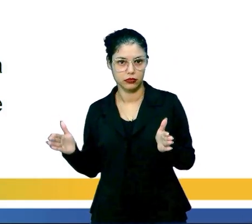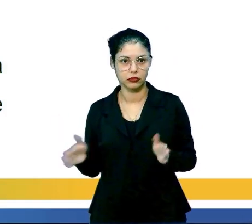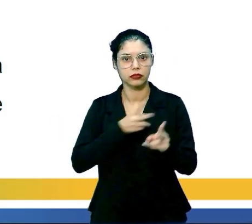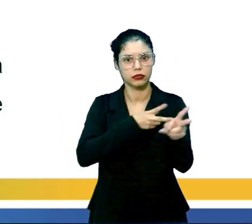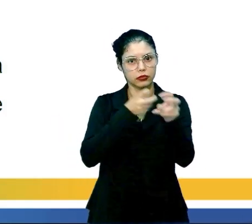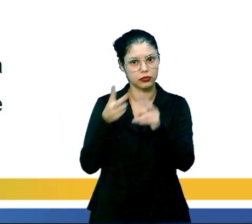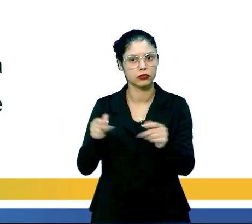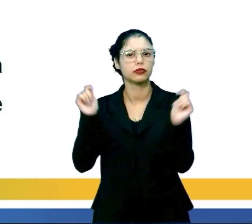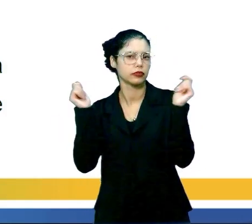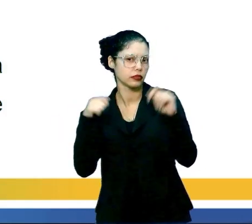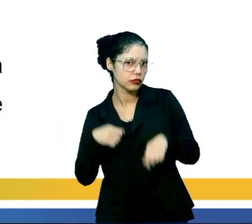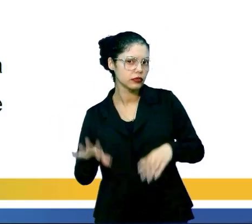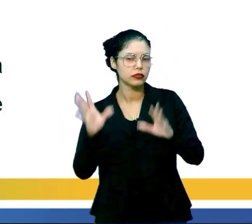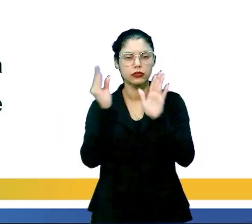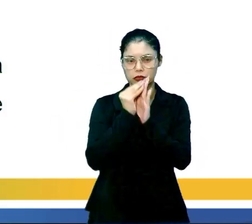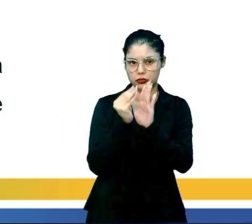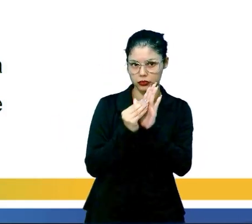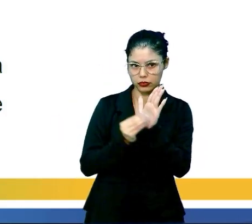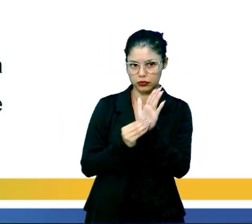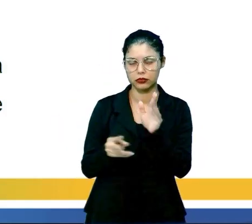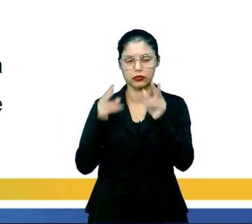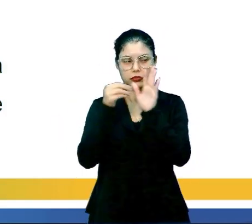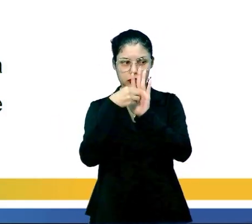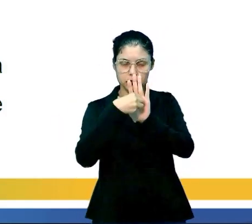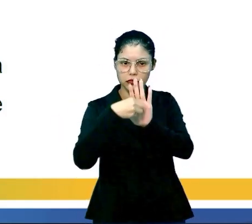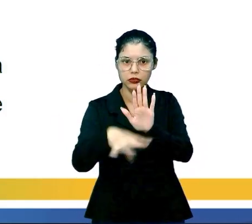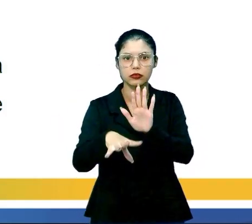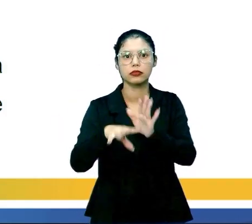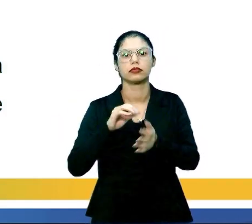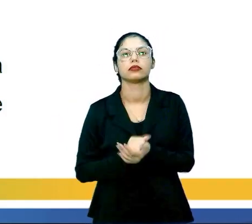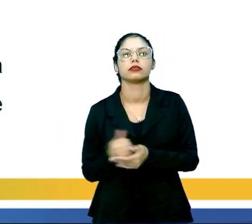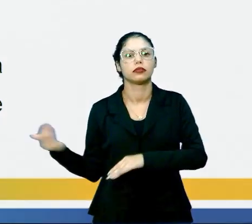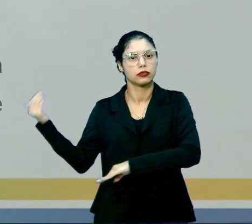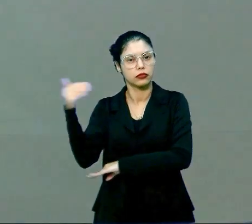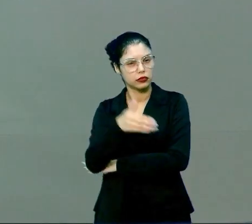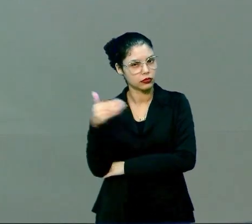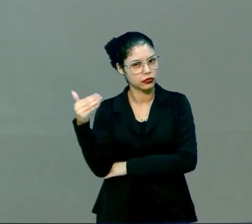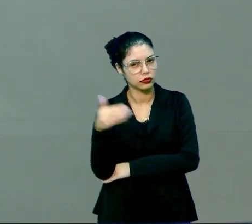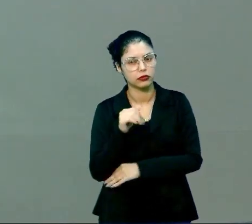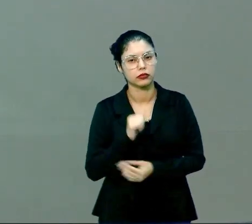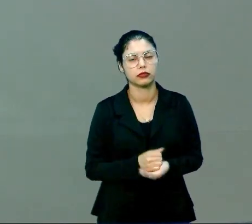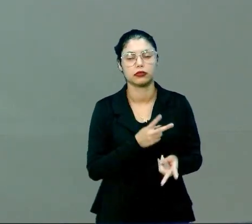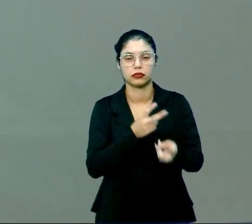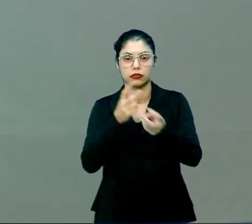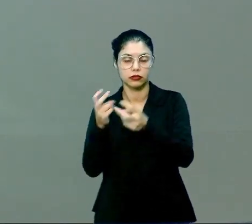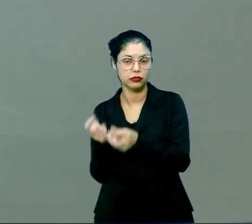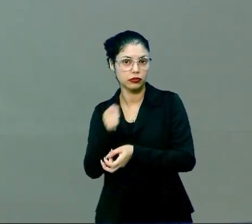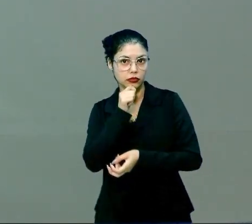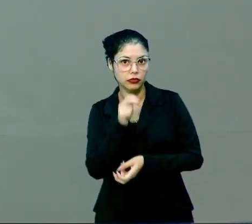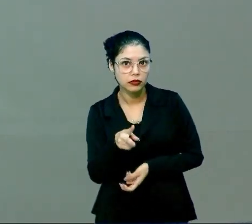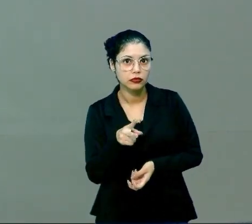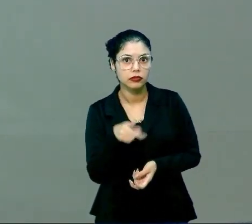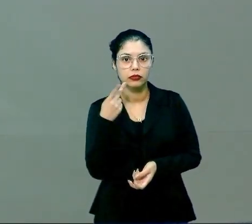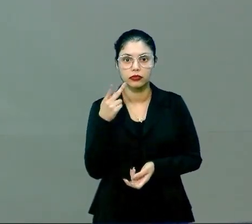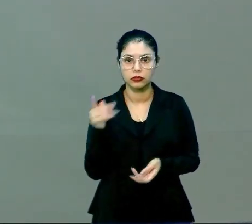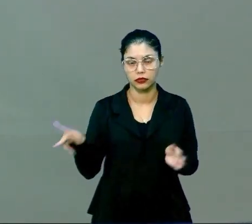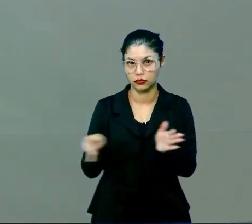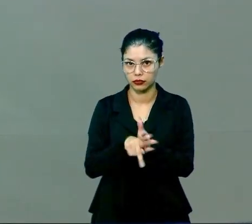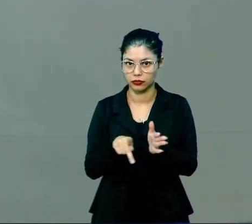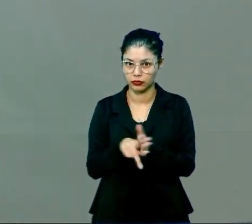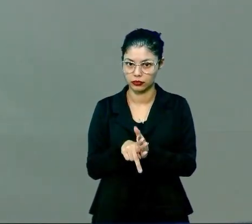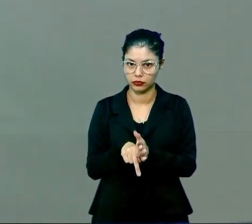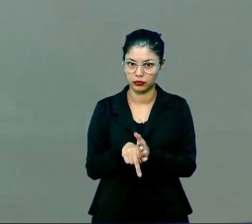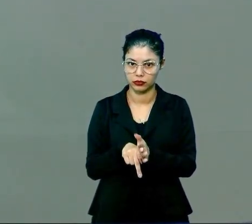Essa perspectiva, a possibilidade de coleta de dados virtuais. Observe que nesse momento quem está falando é o